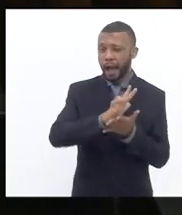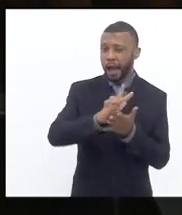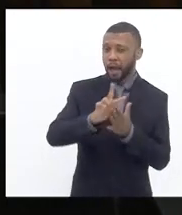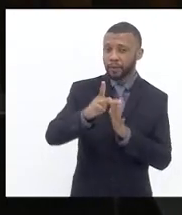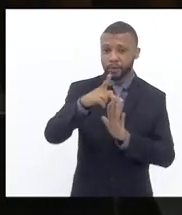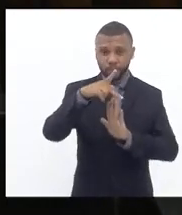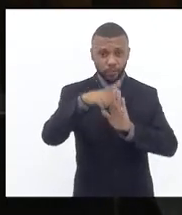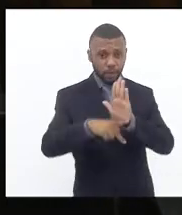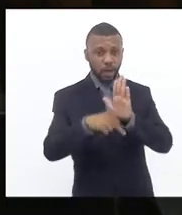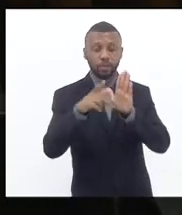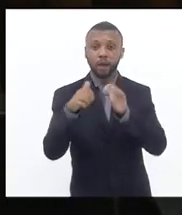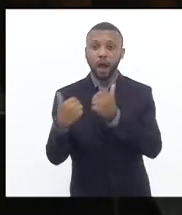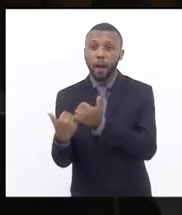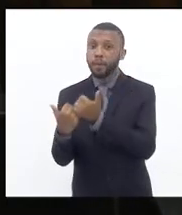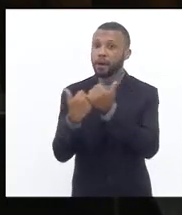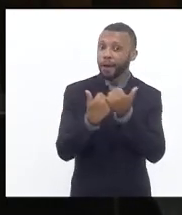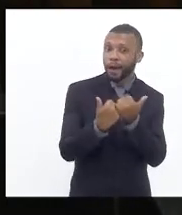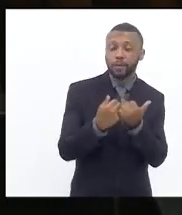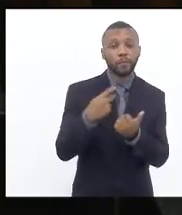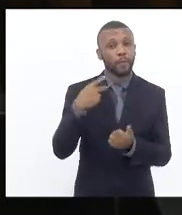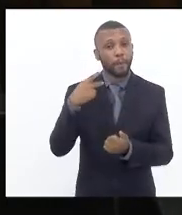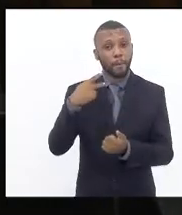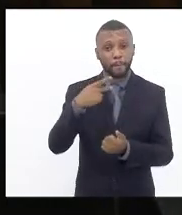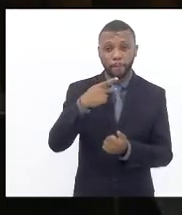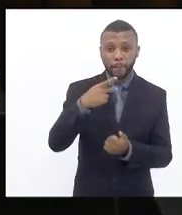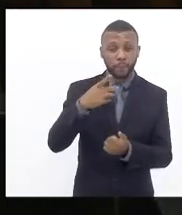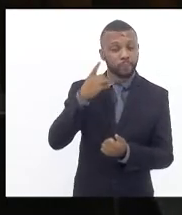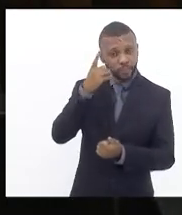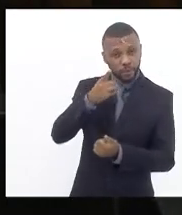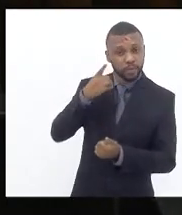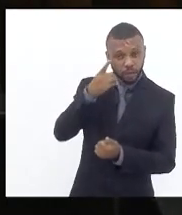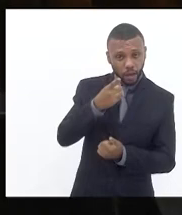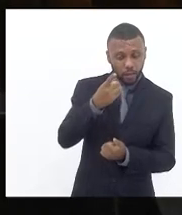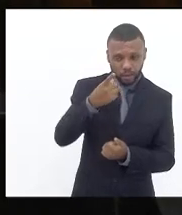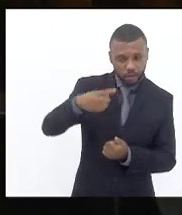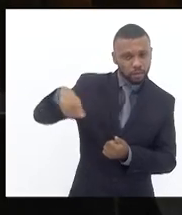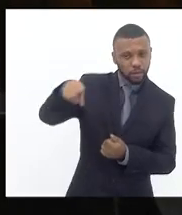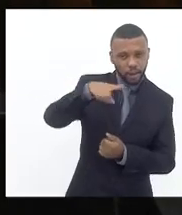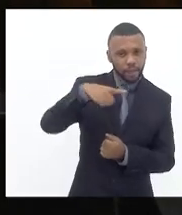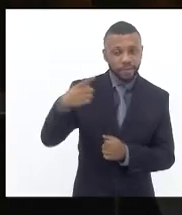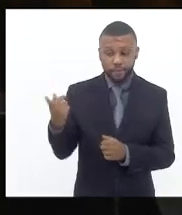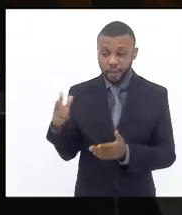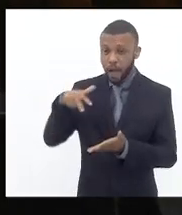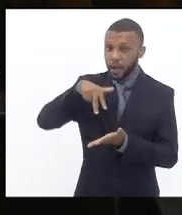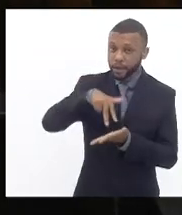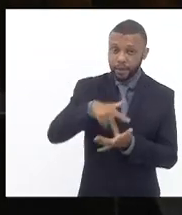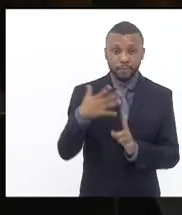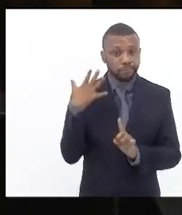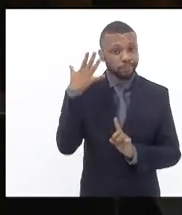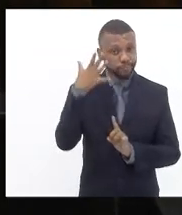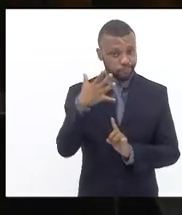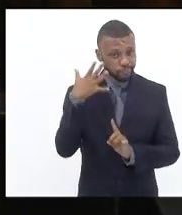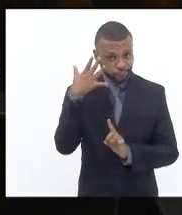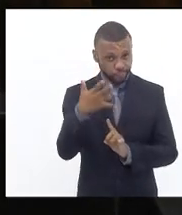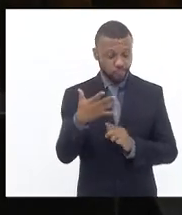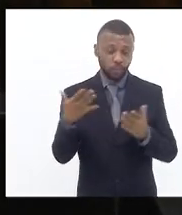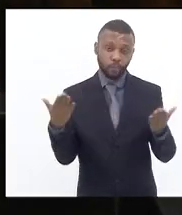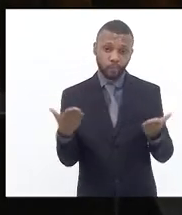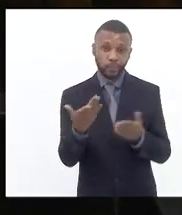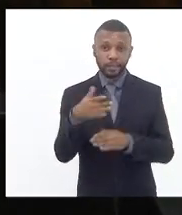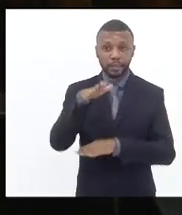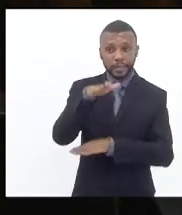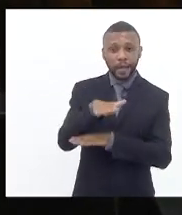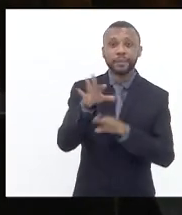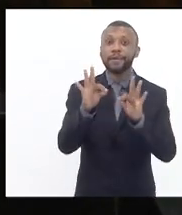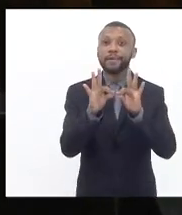apoiados por falar mentais que fizeram uso aqui desta Tribuna o senhor presidente eu vi ouvi aqui nessa tarde